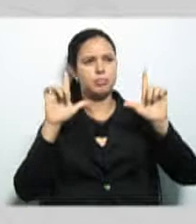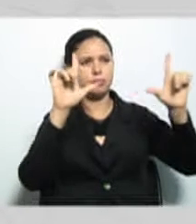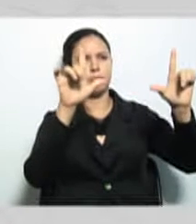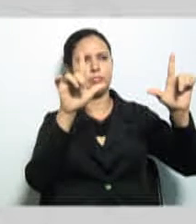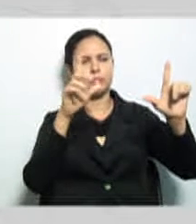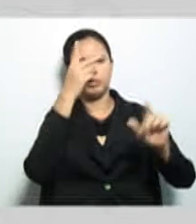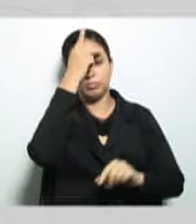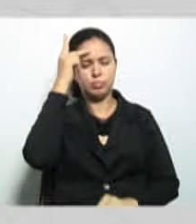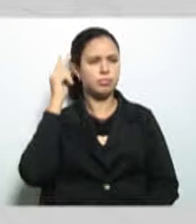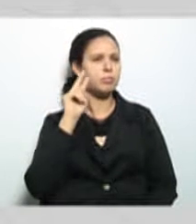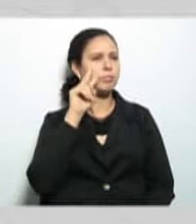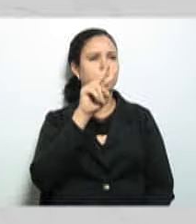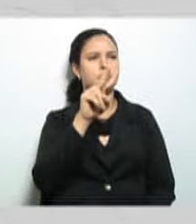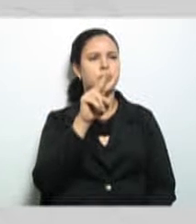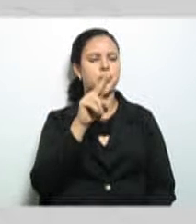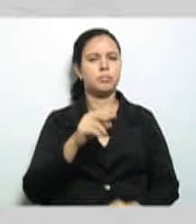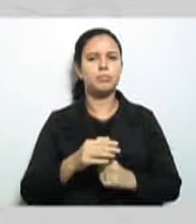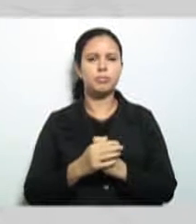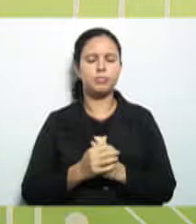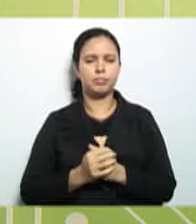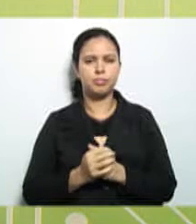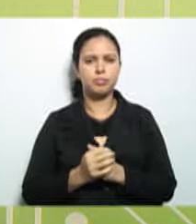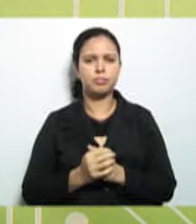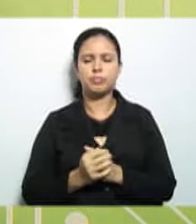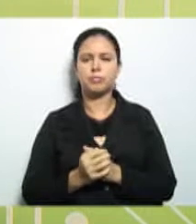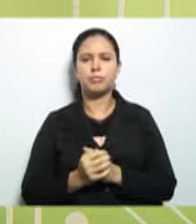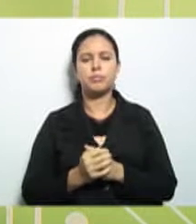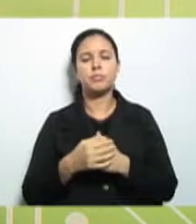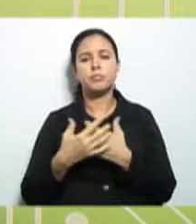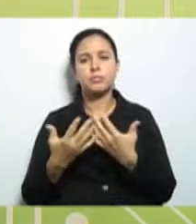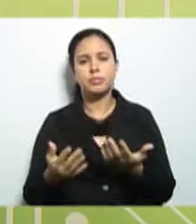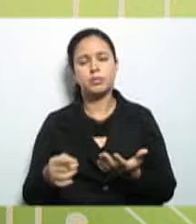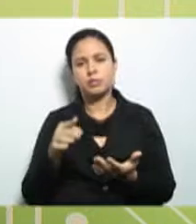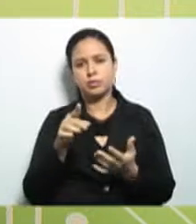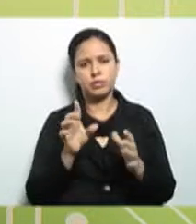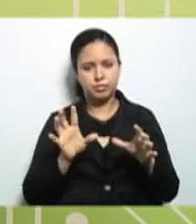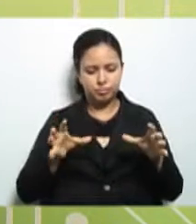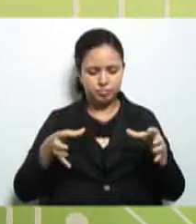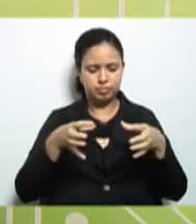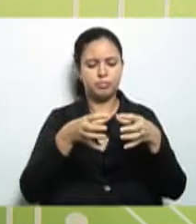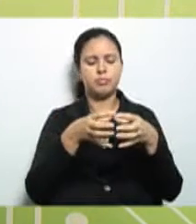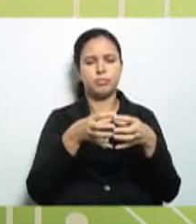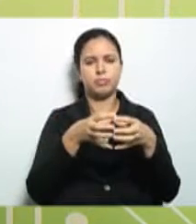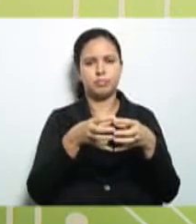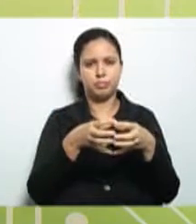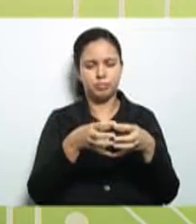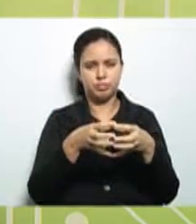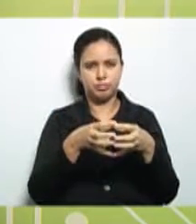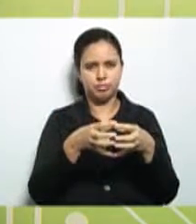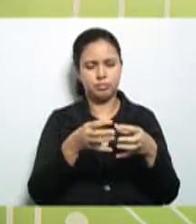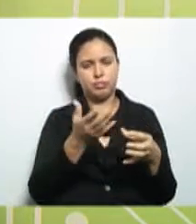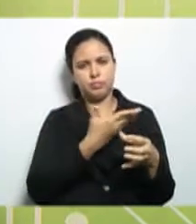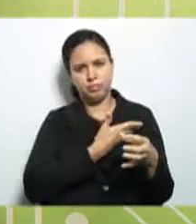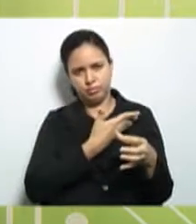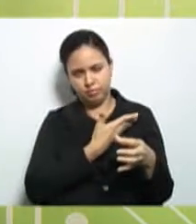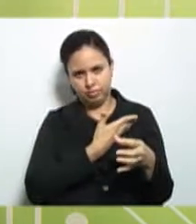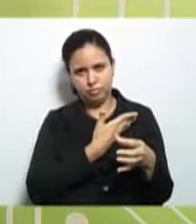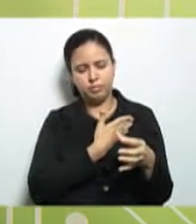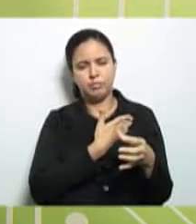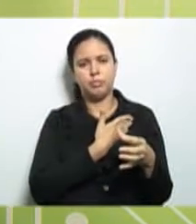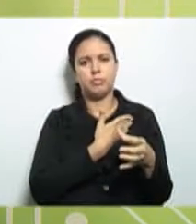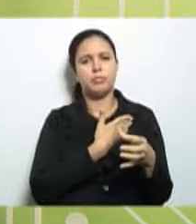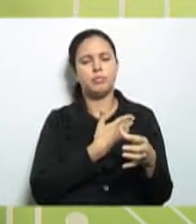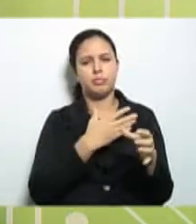atenção. Então, qual é a ideia aqui dessa atividade? Você vai se reunir com seus alunos, com seus colegas de